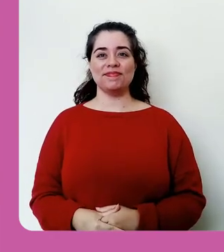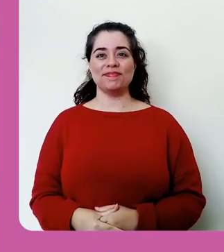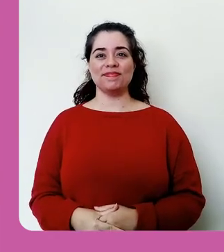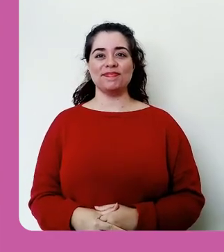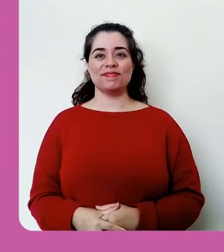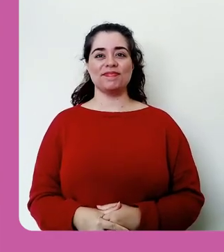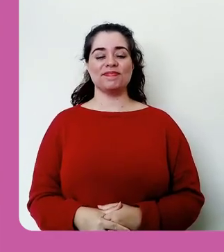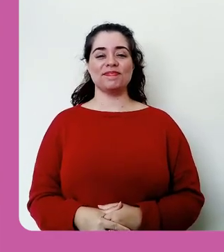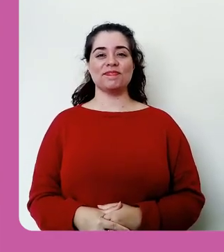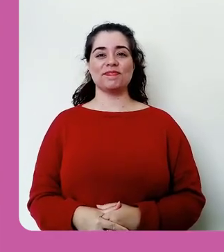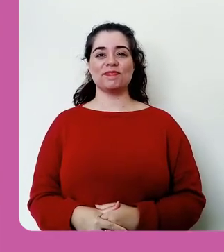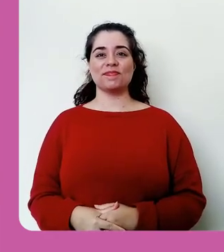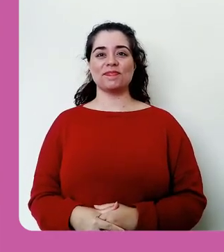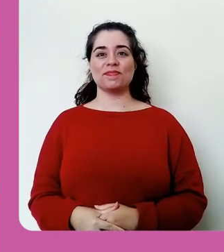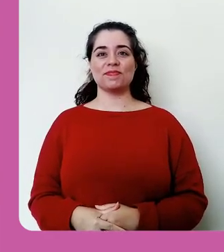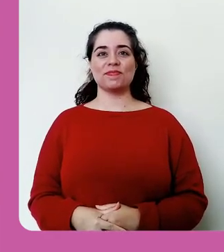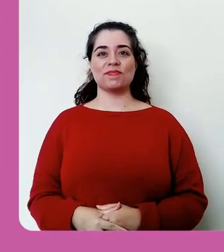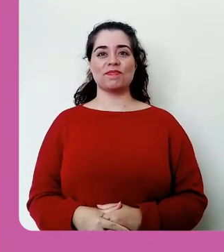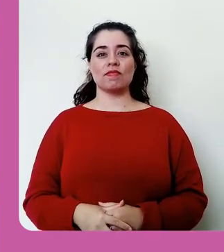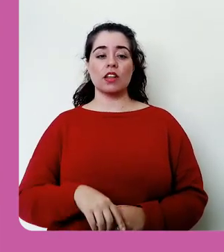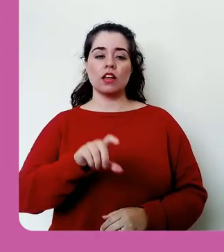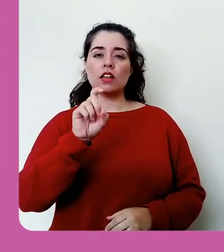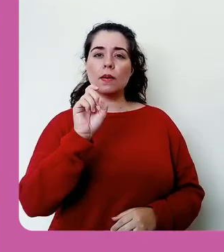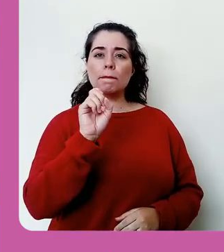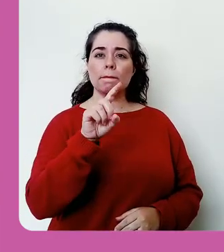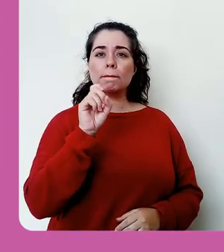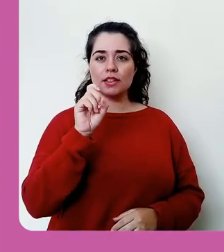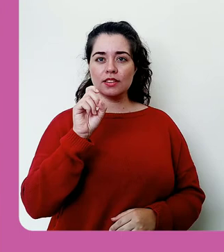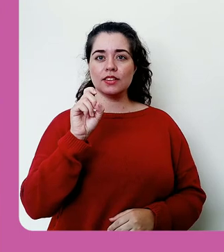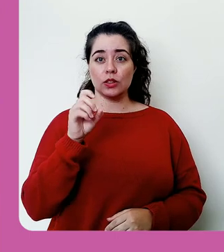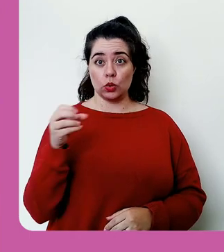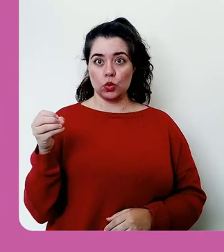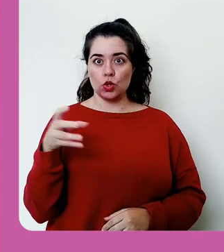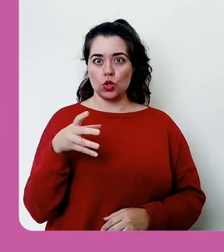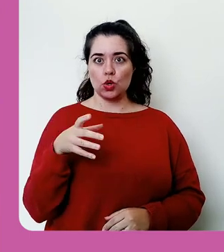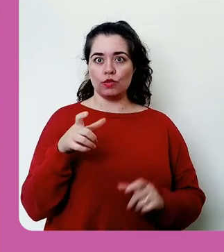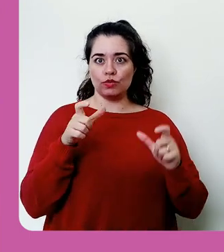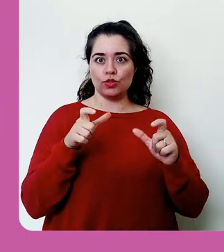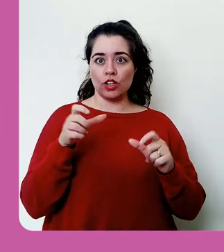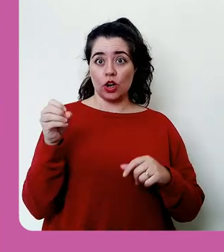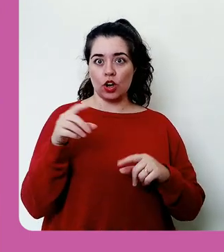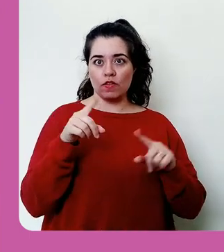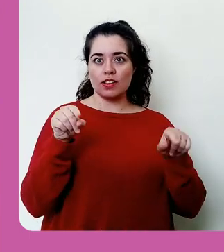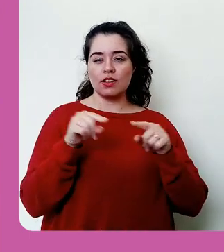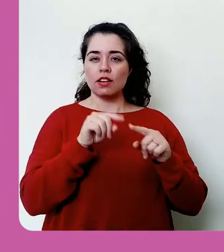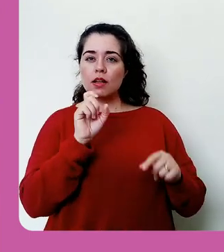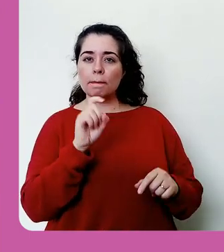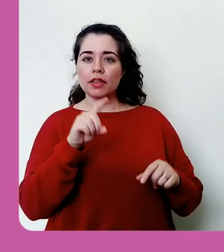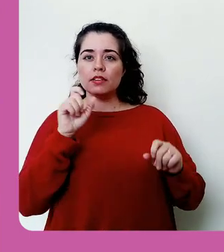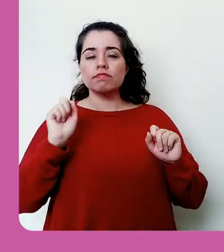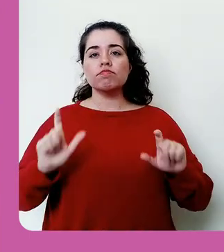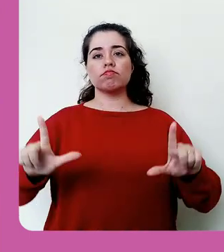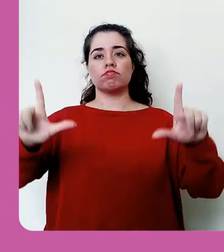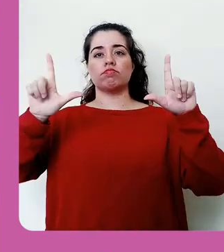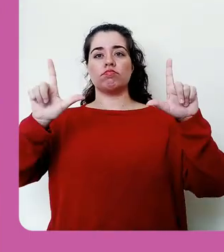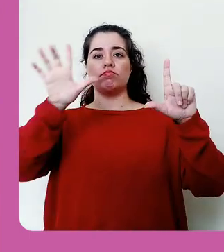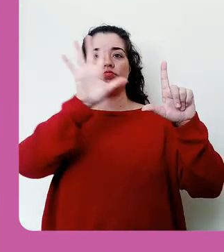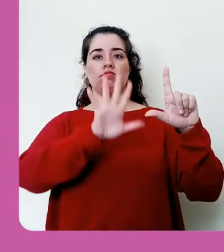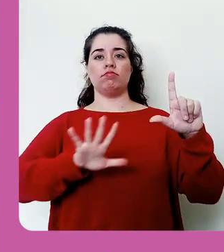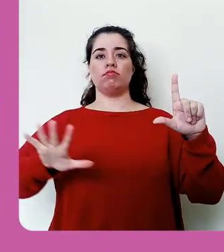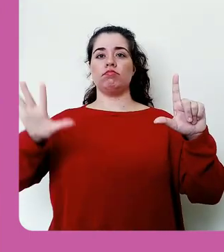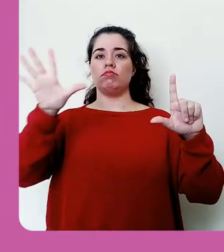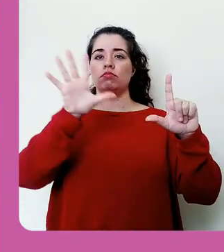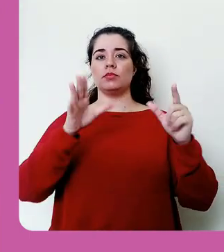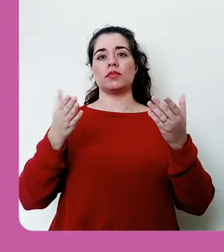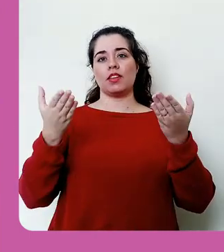ordem. Ao clicarmos nesse novo espaço criado,